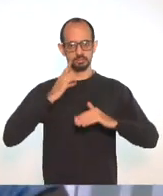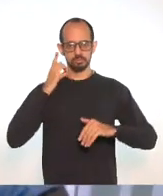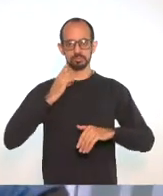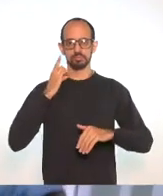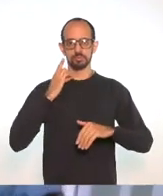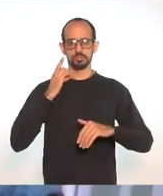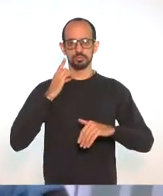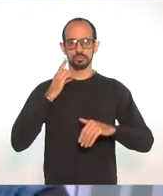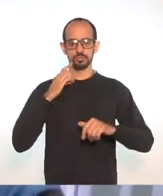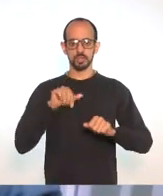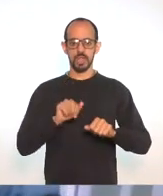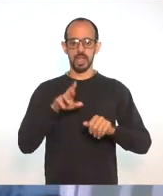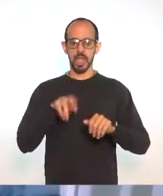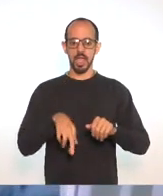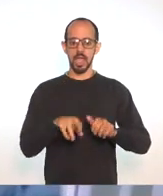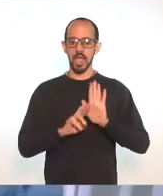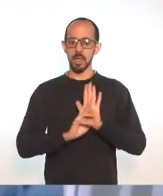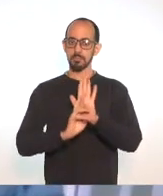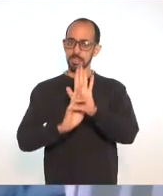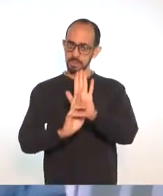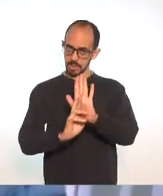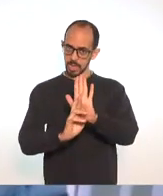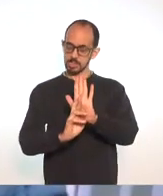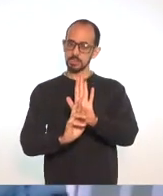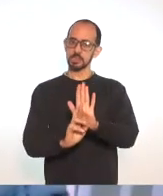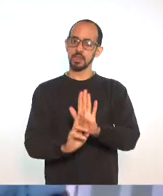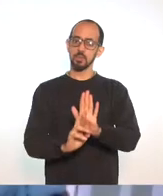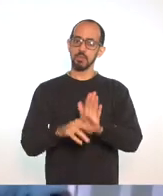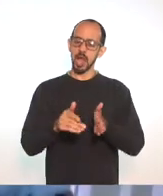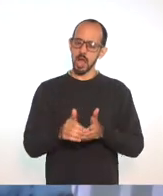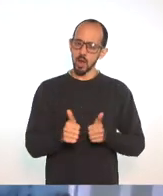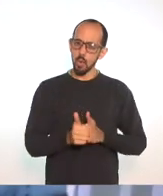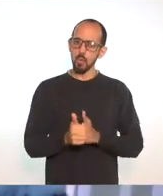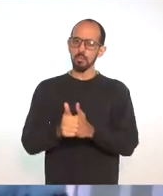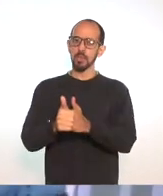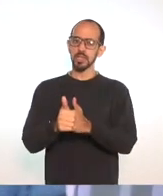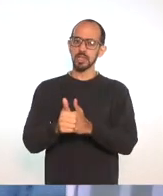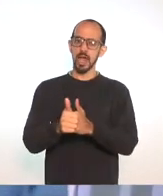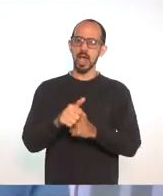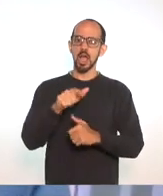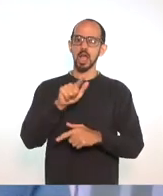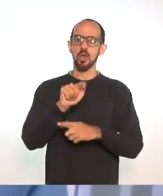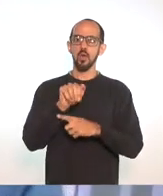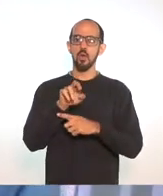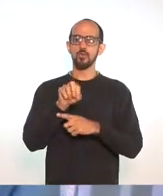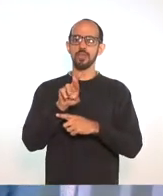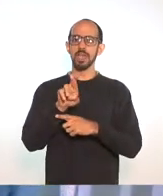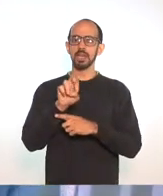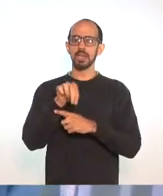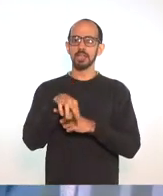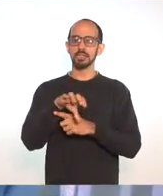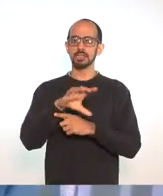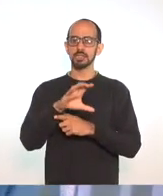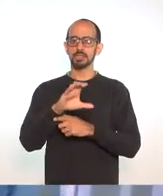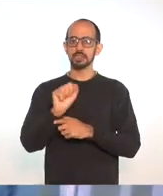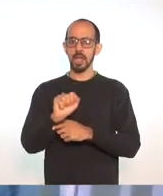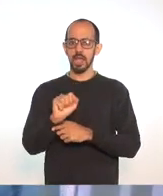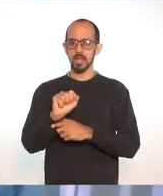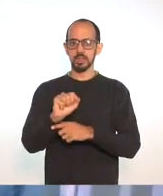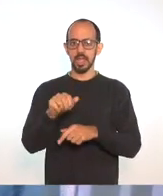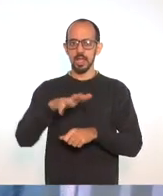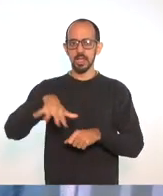de representação da alerj para acompanhar a governança da região metropolitana nos termos da lei